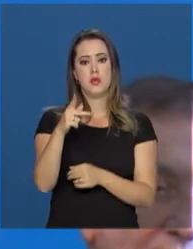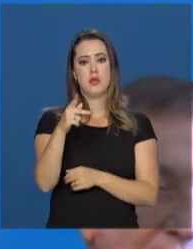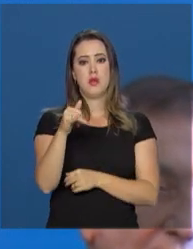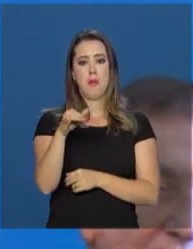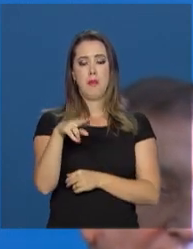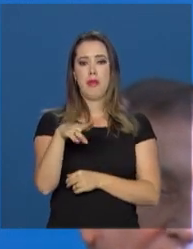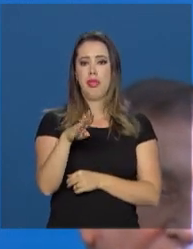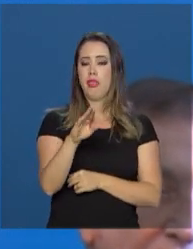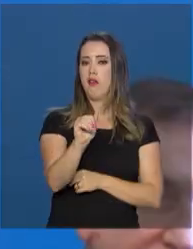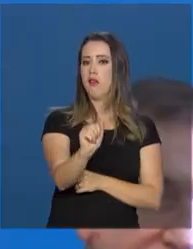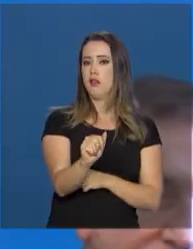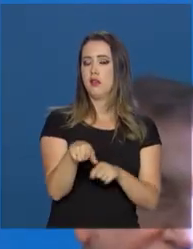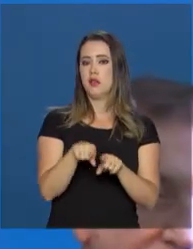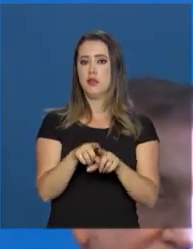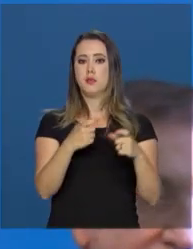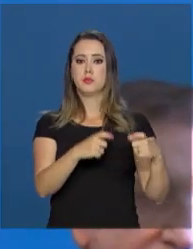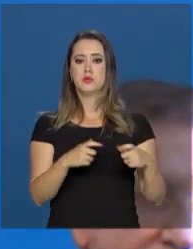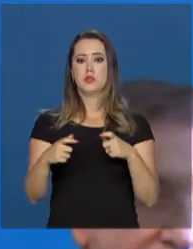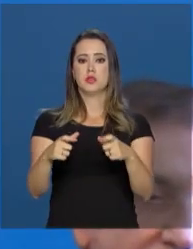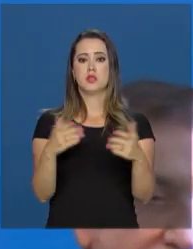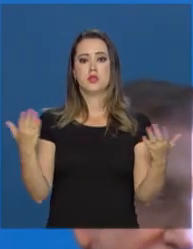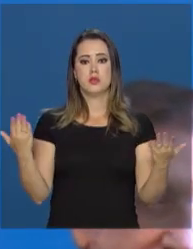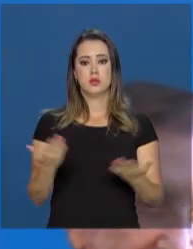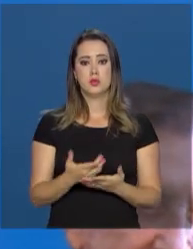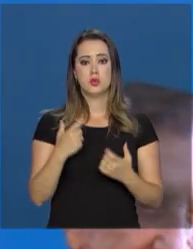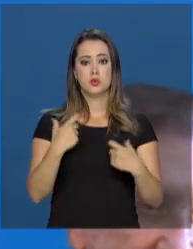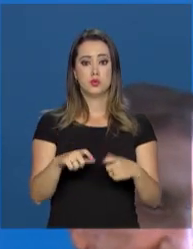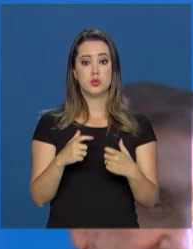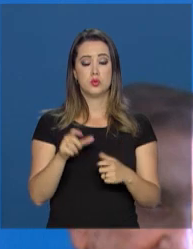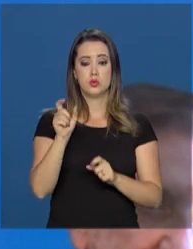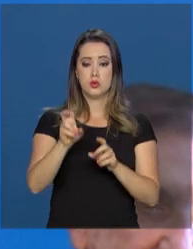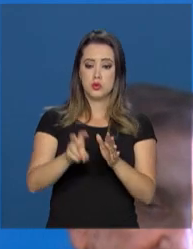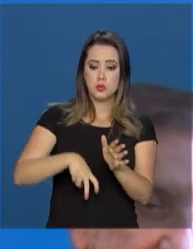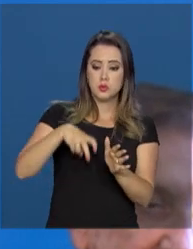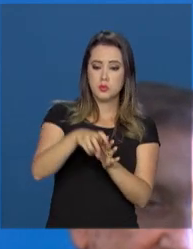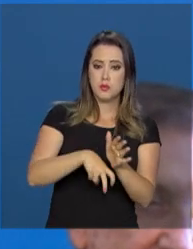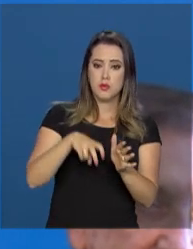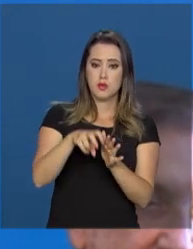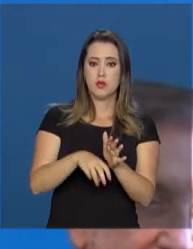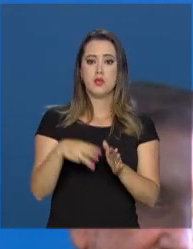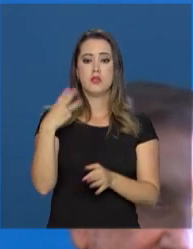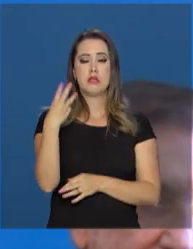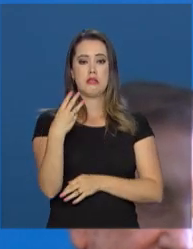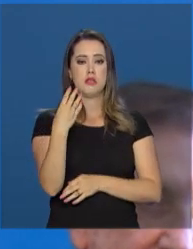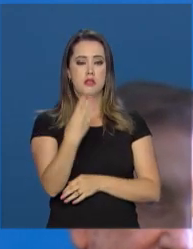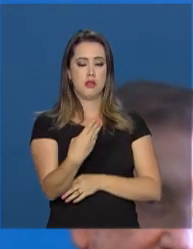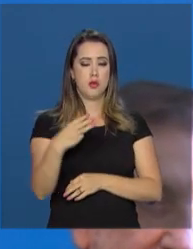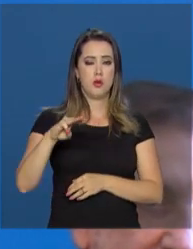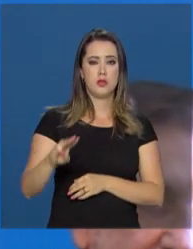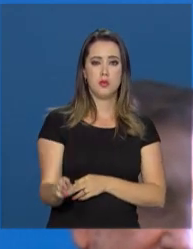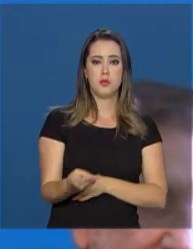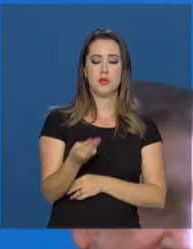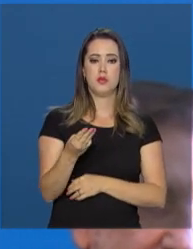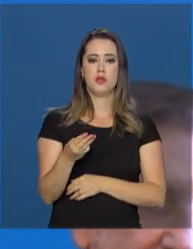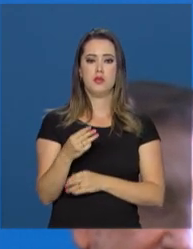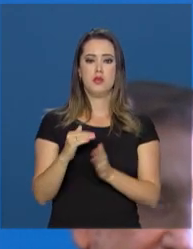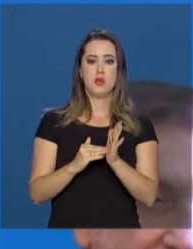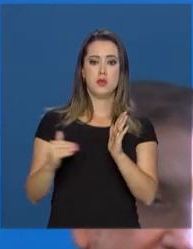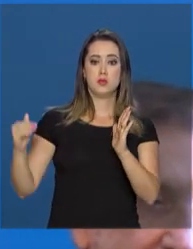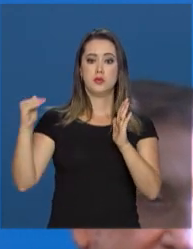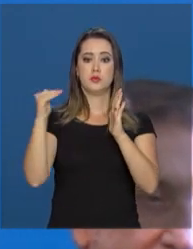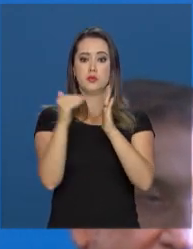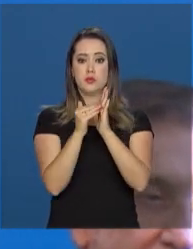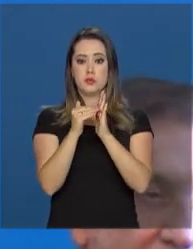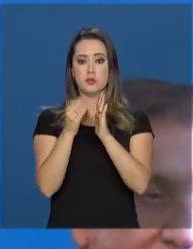e região. A receita bruta local dos agricultores, que foram de 34 milhões, vão saltar,